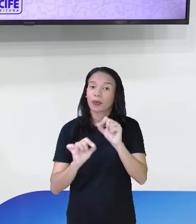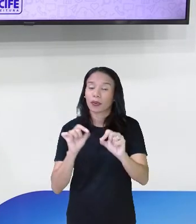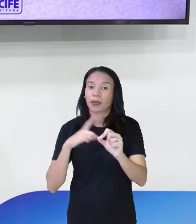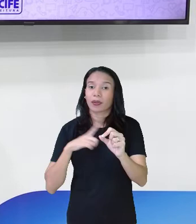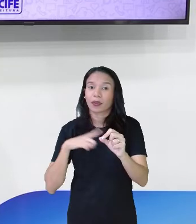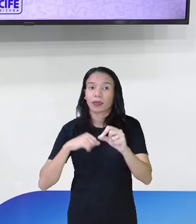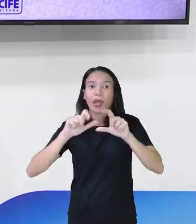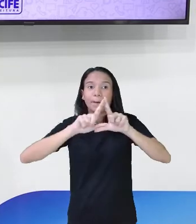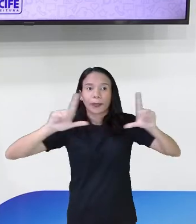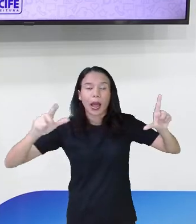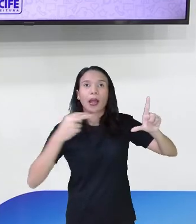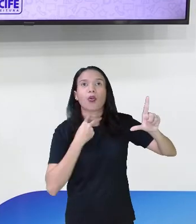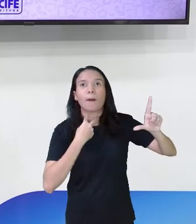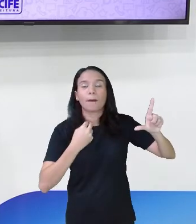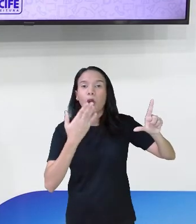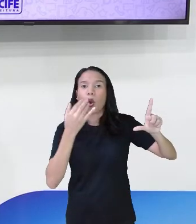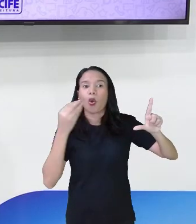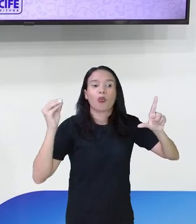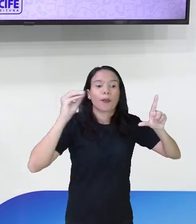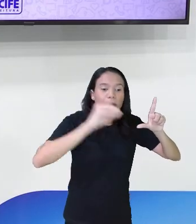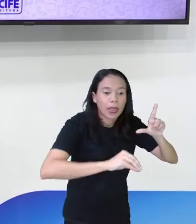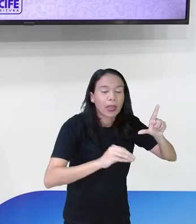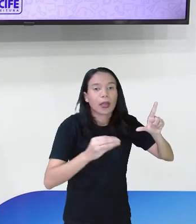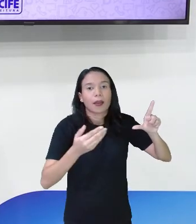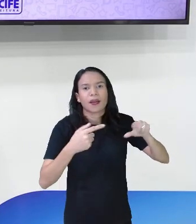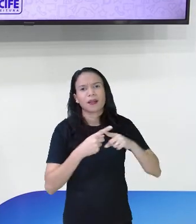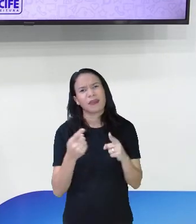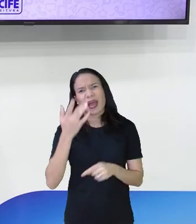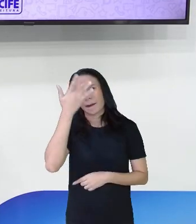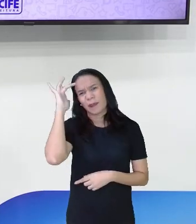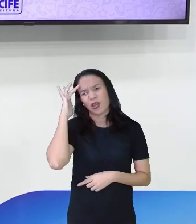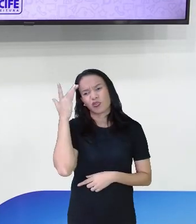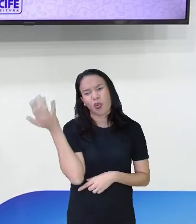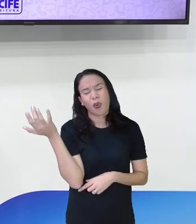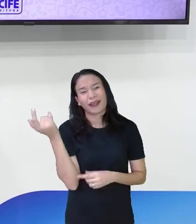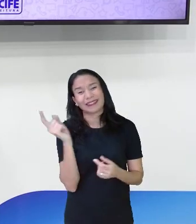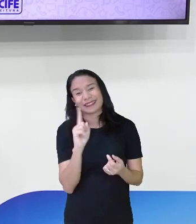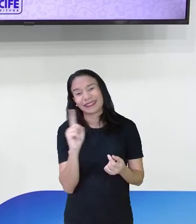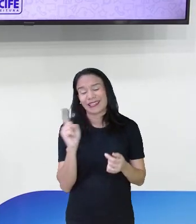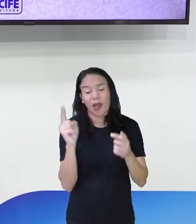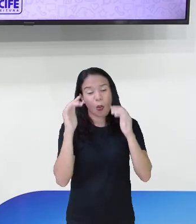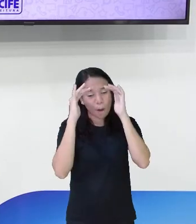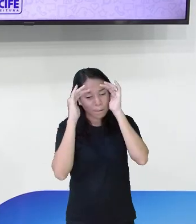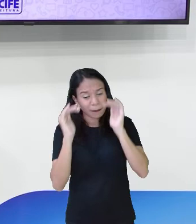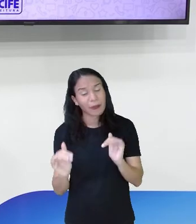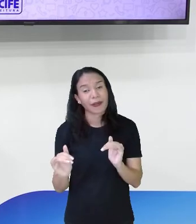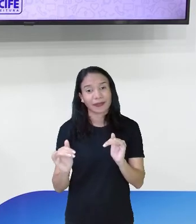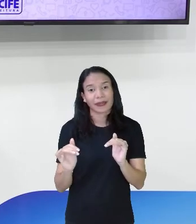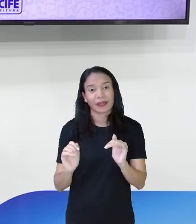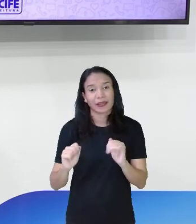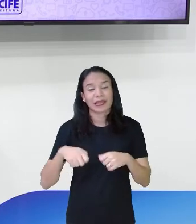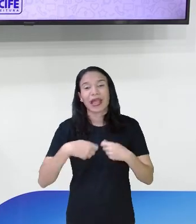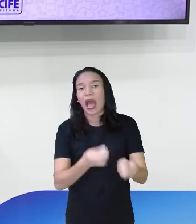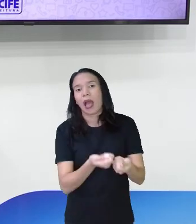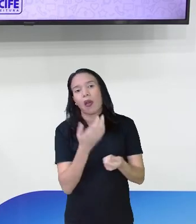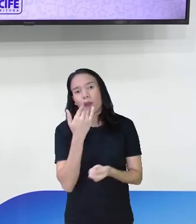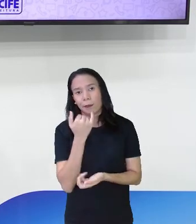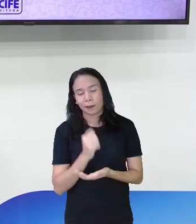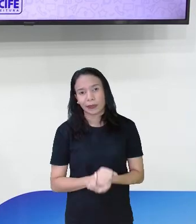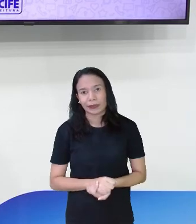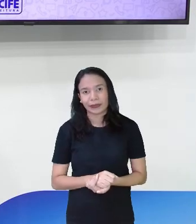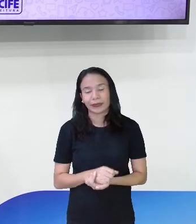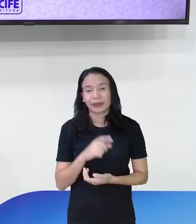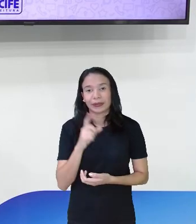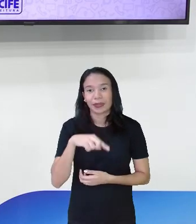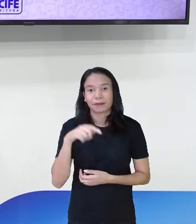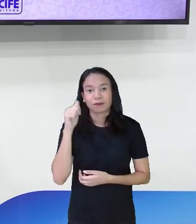uma placa, não alimente o peixe-boi. Mas as pessoas são um pouquinho desobedientes, né? E davam ali alimentos. E era